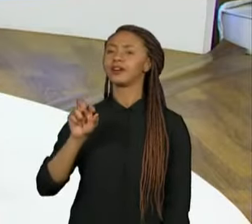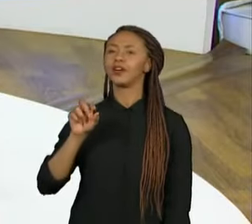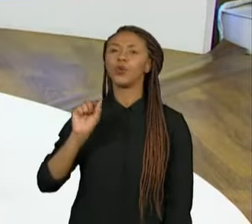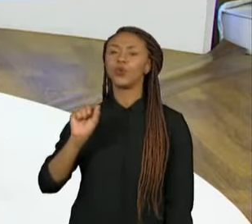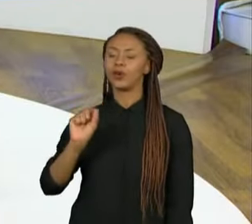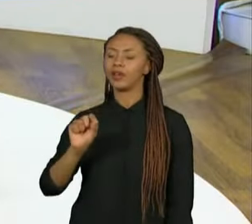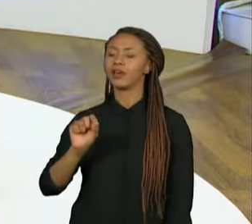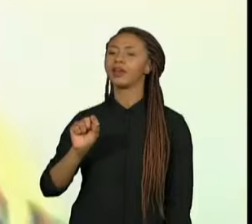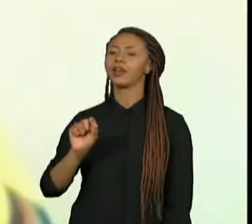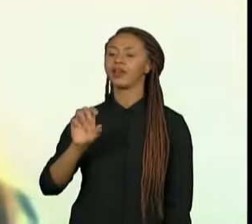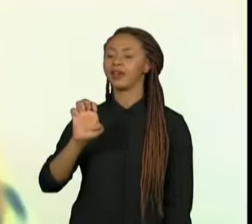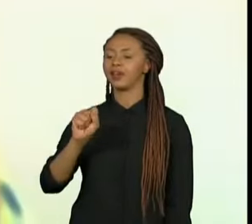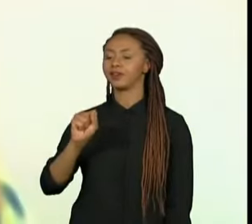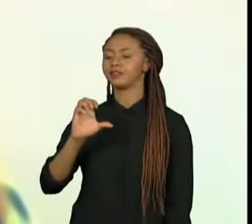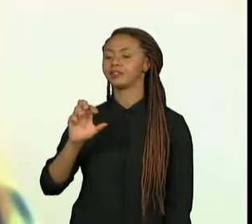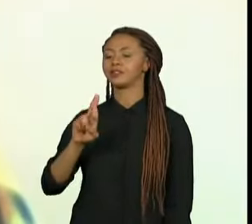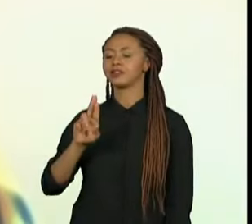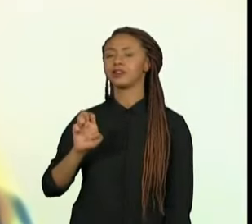público? Aqui, não...